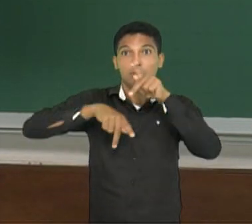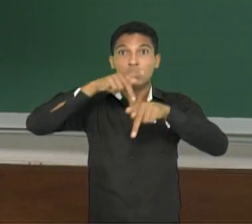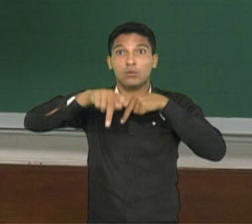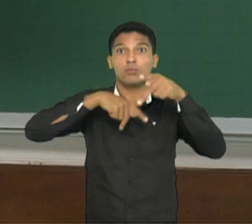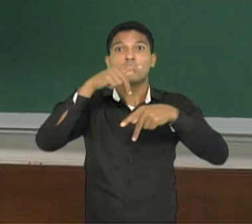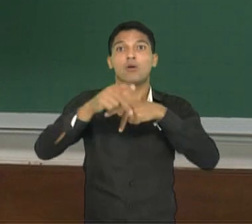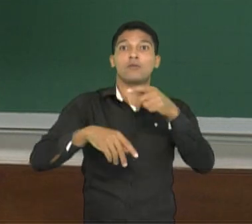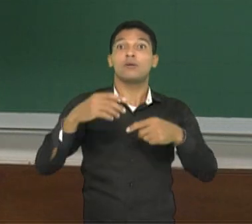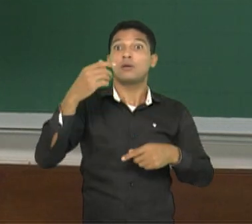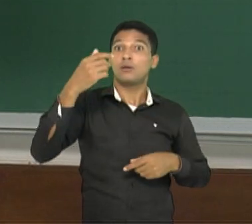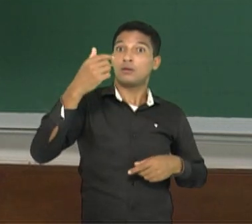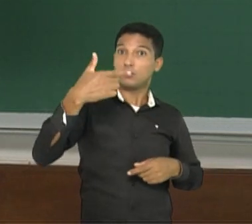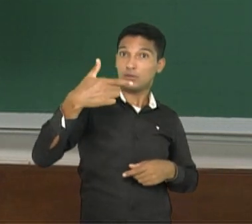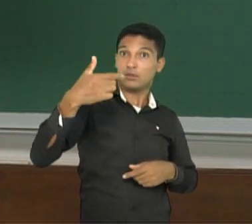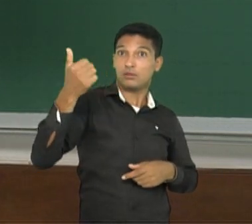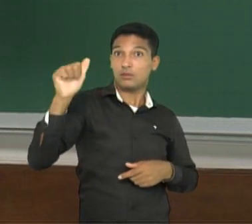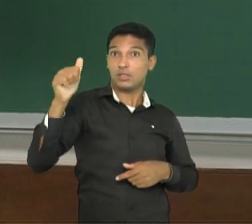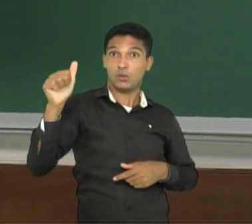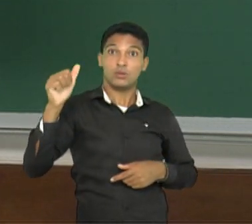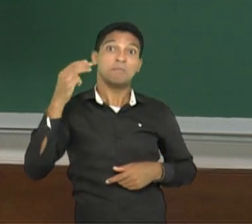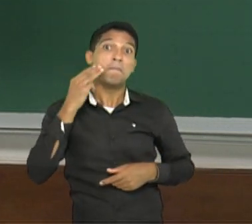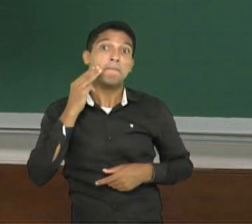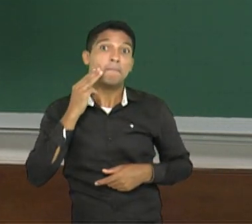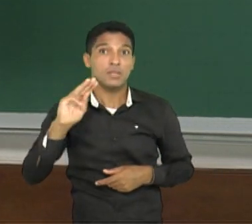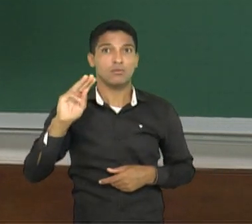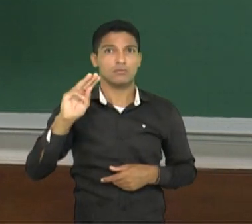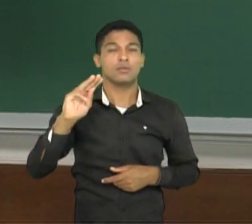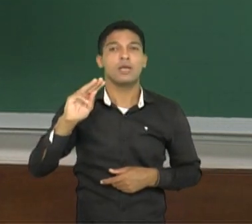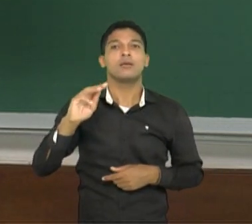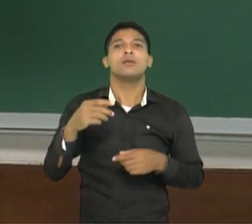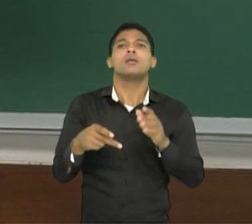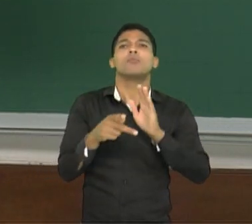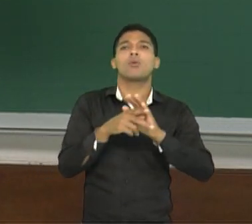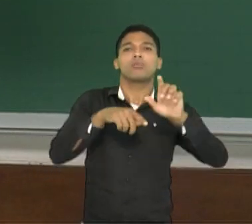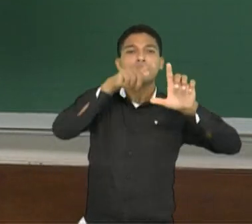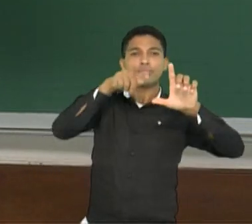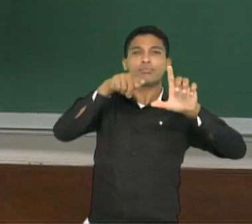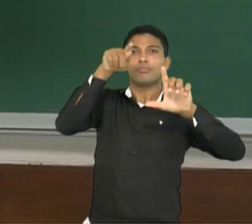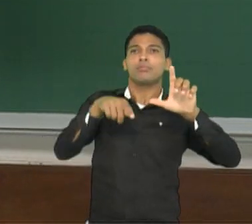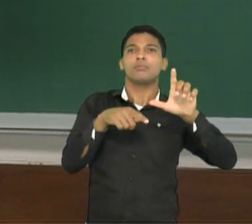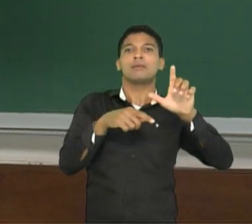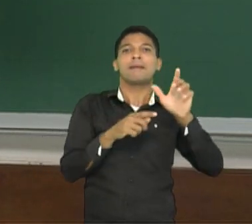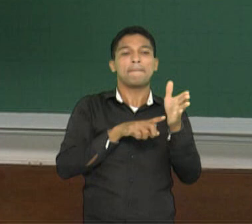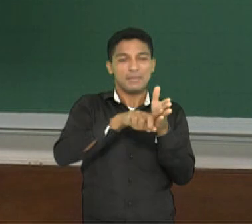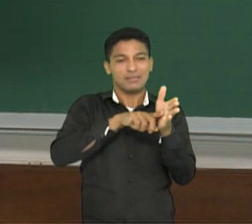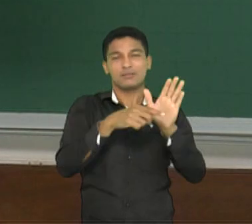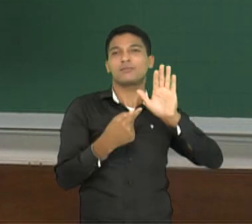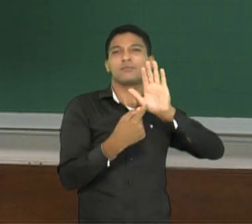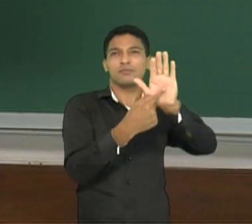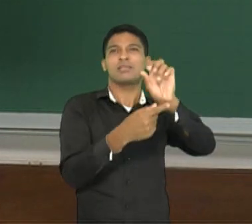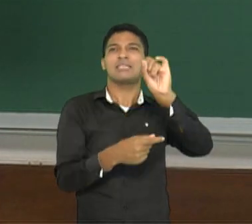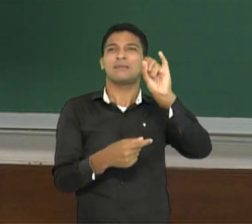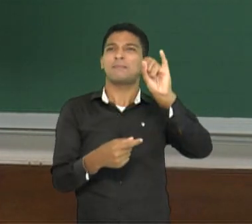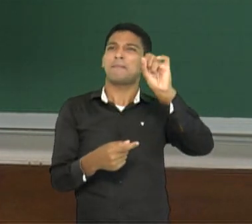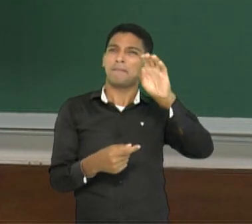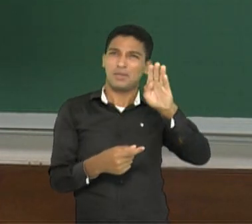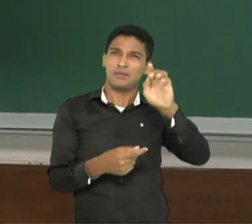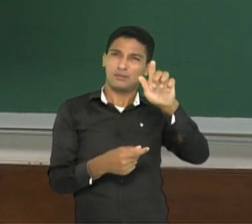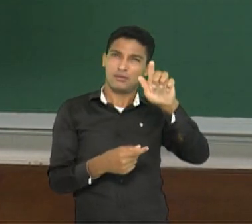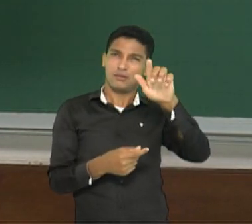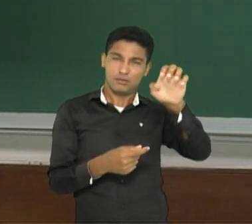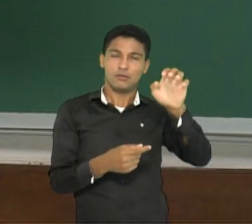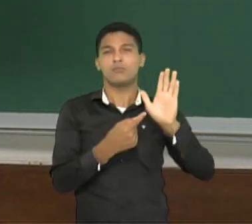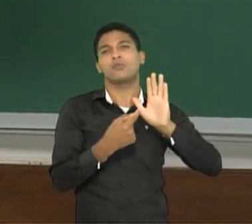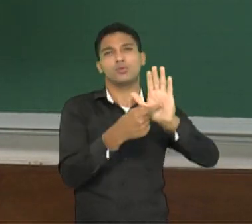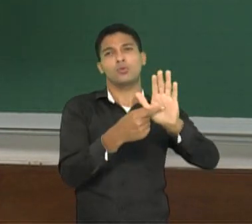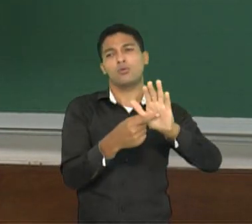segundo a estimativa do IBGE ali, censo 2020, né? Contagem para 2020, né? A expectativa de população ali